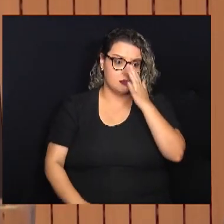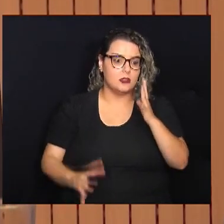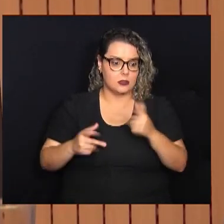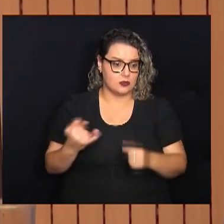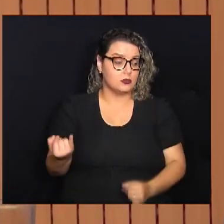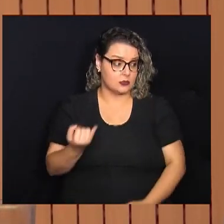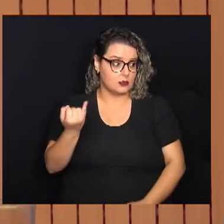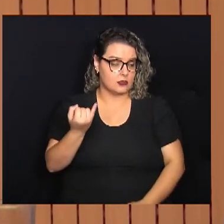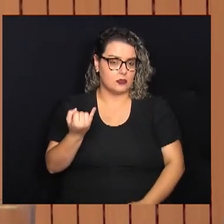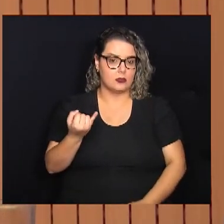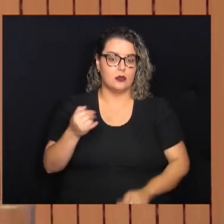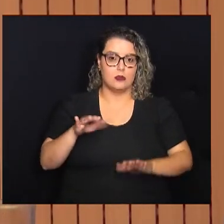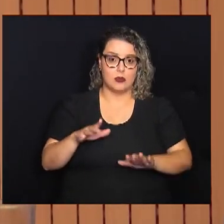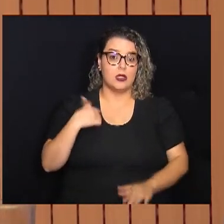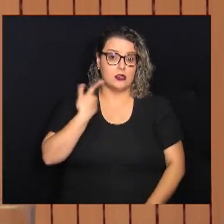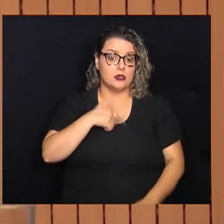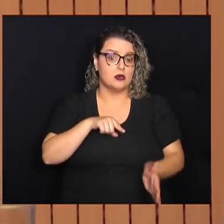vigente.